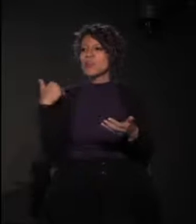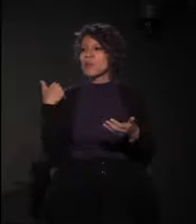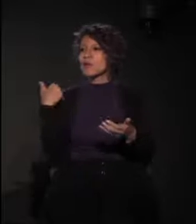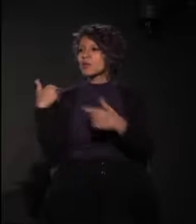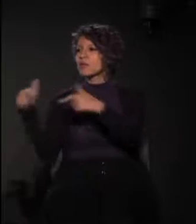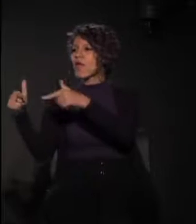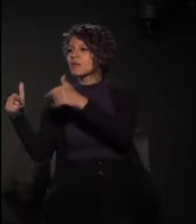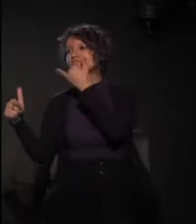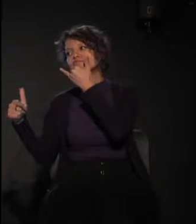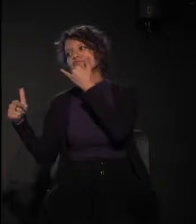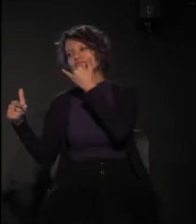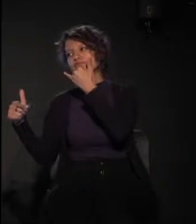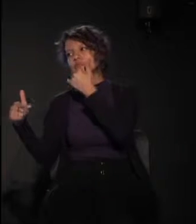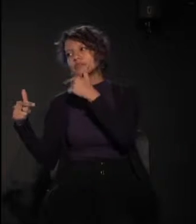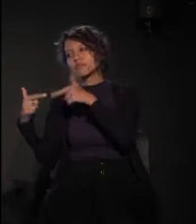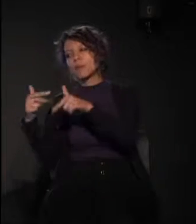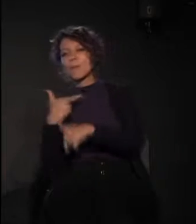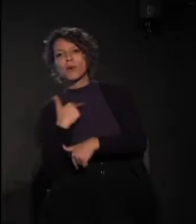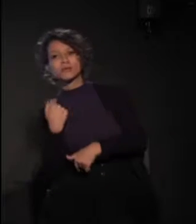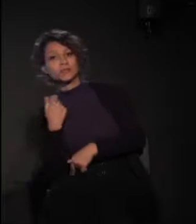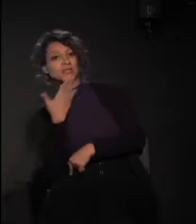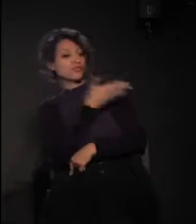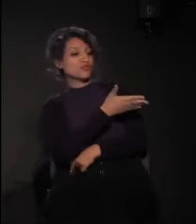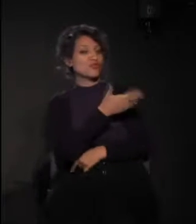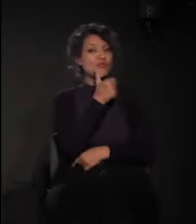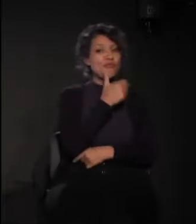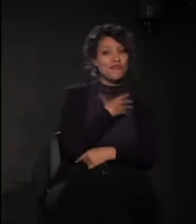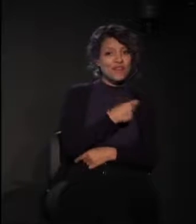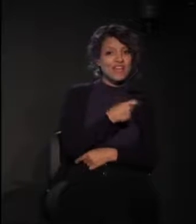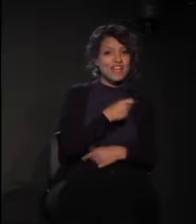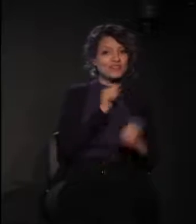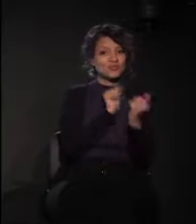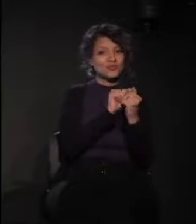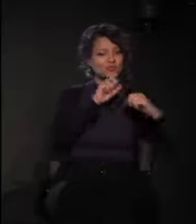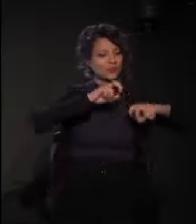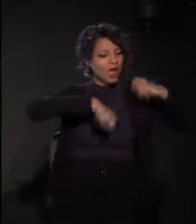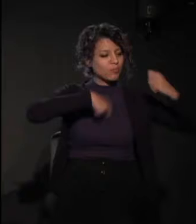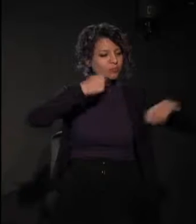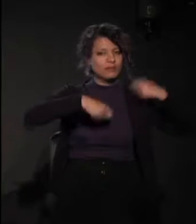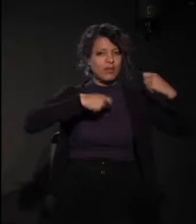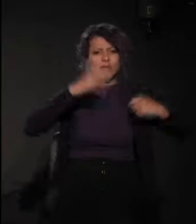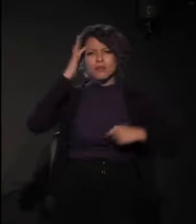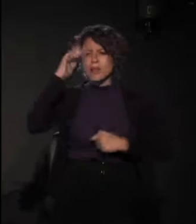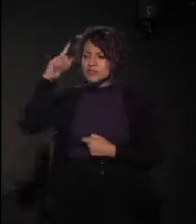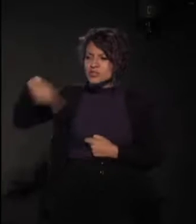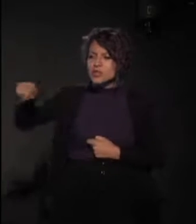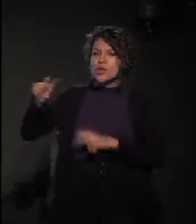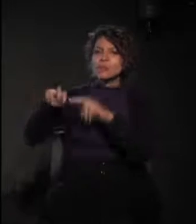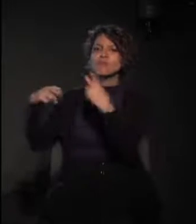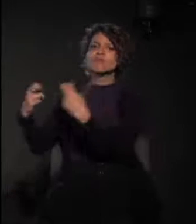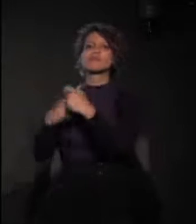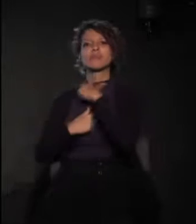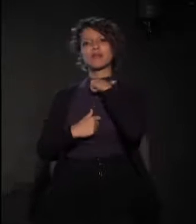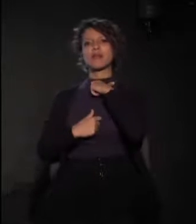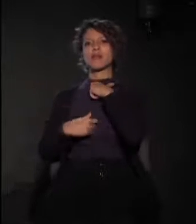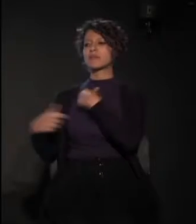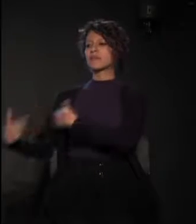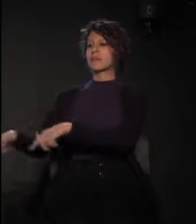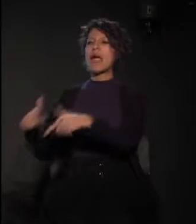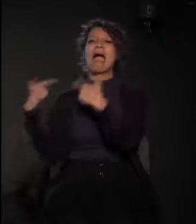cinto imaginou se dizendo sem sorrir uma roda de gravar tarde não não faça isso